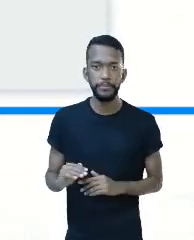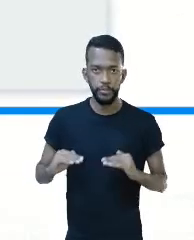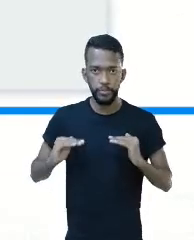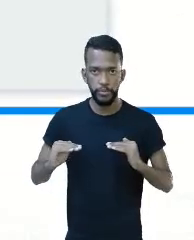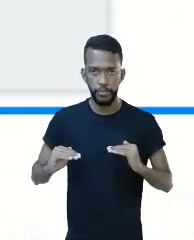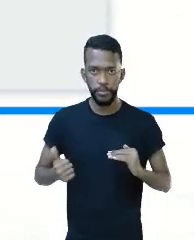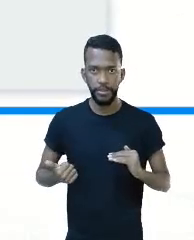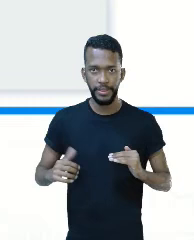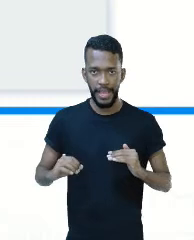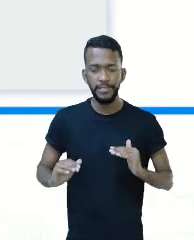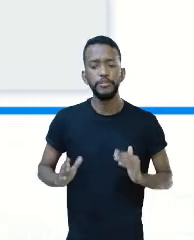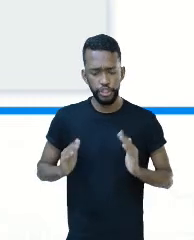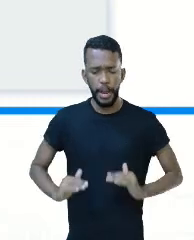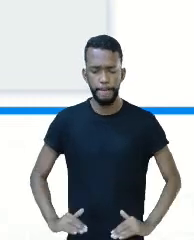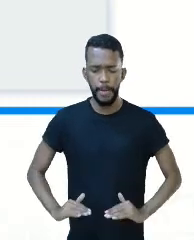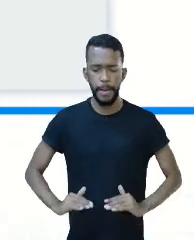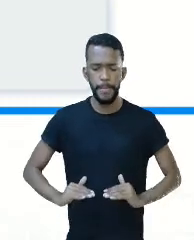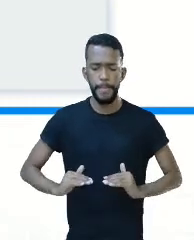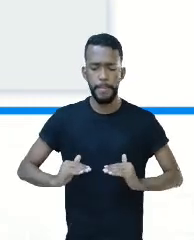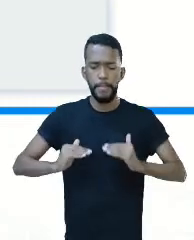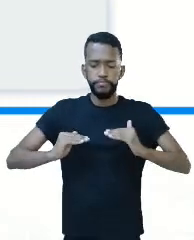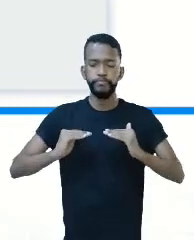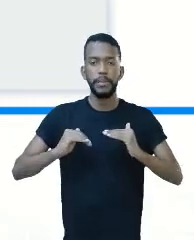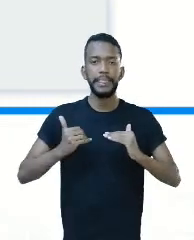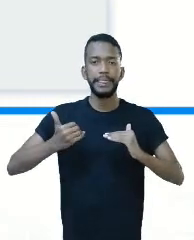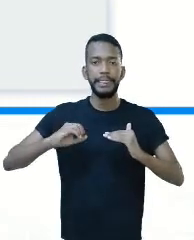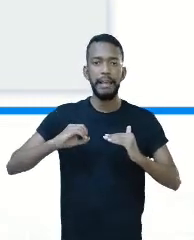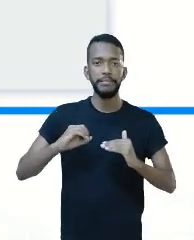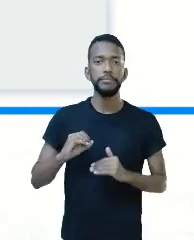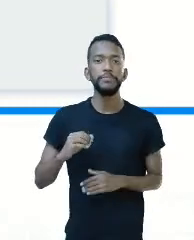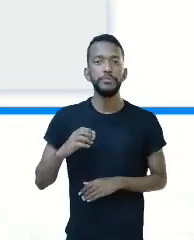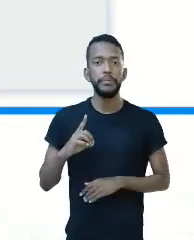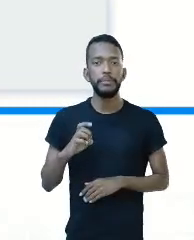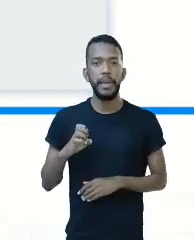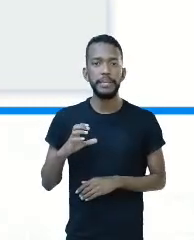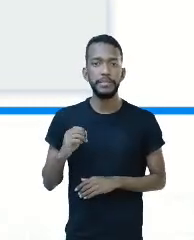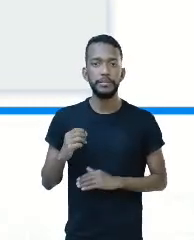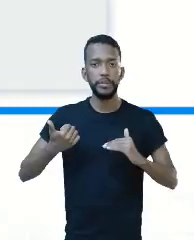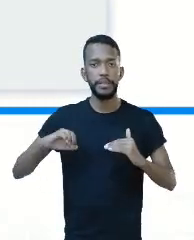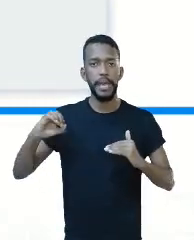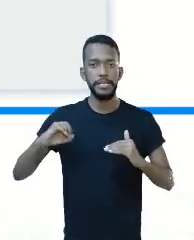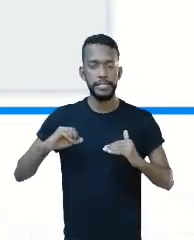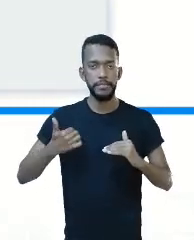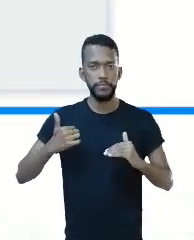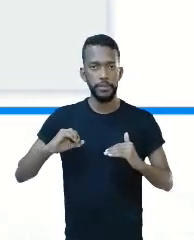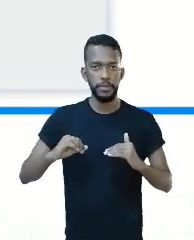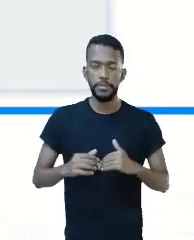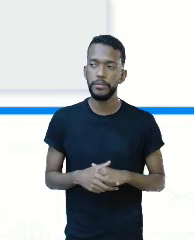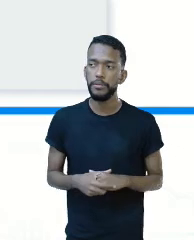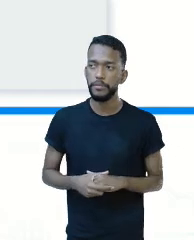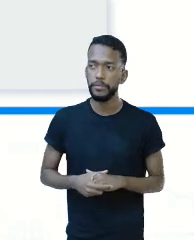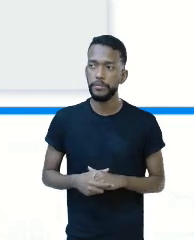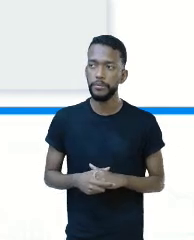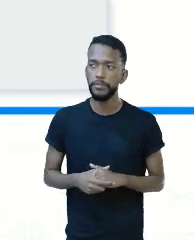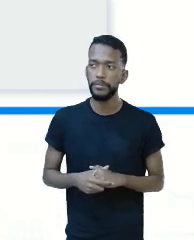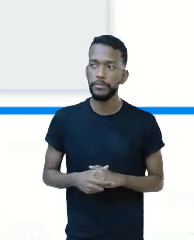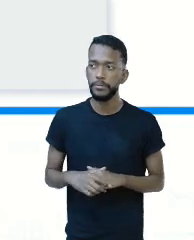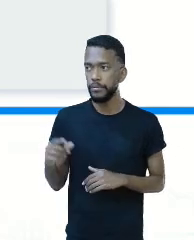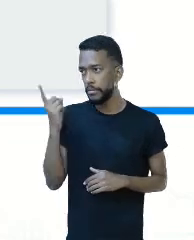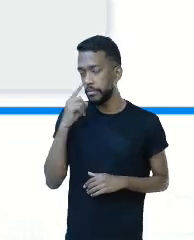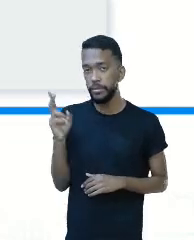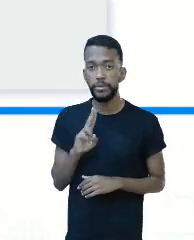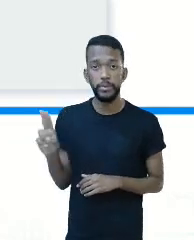no 10º andar. Olha o elevador e ela lá na porta. Então, no 10º andar, olha como é que escreve